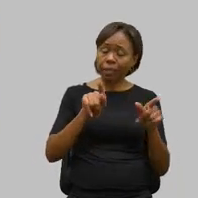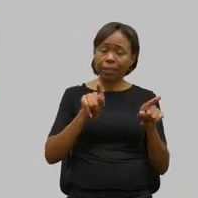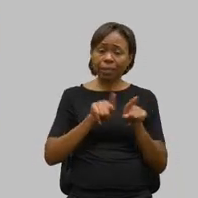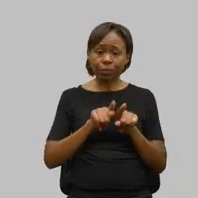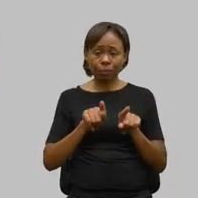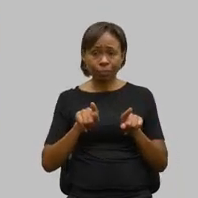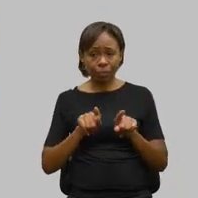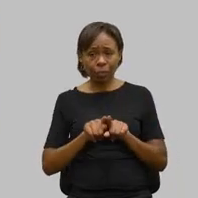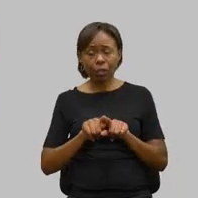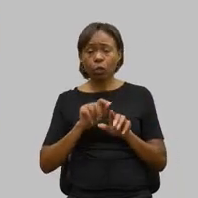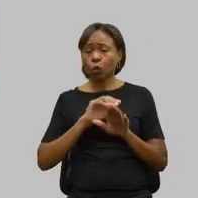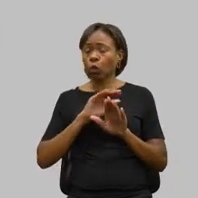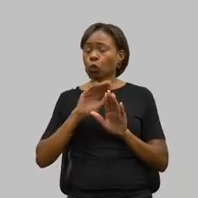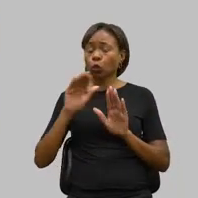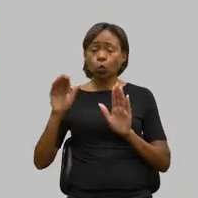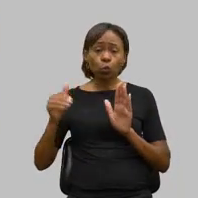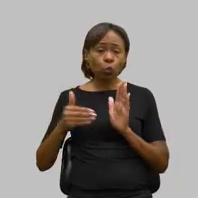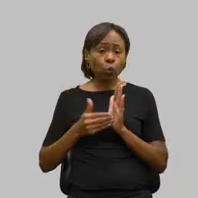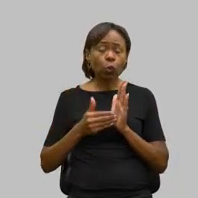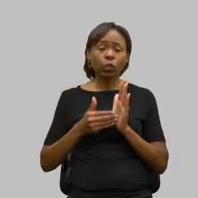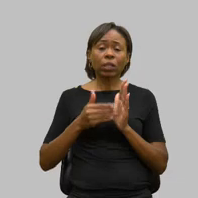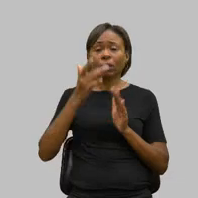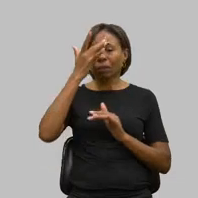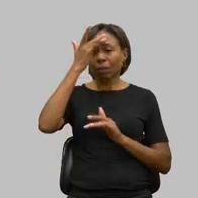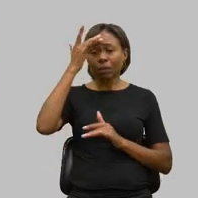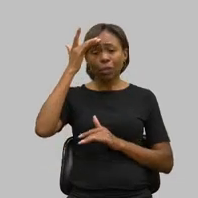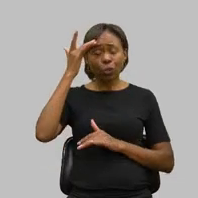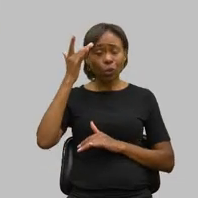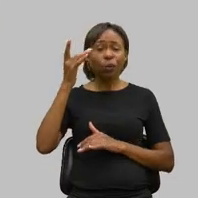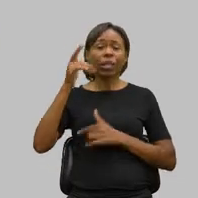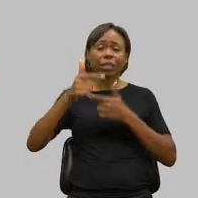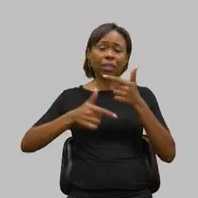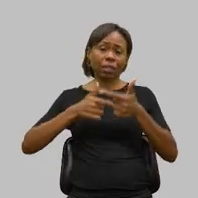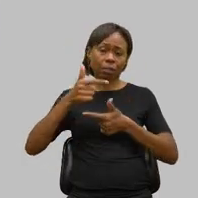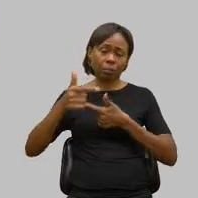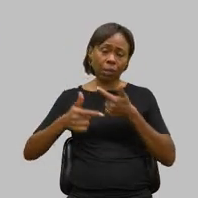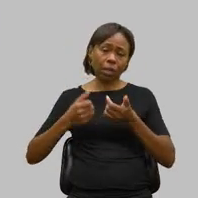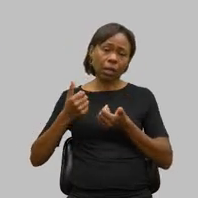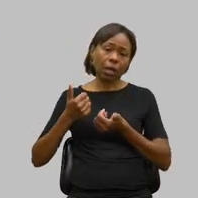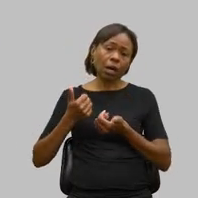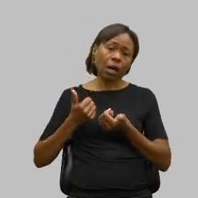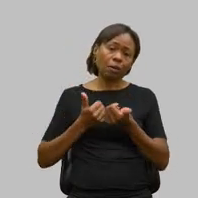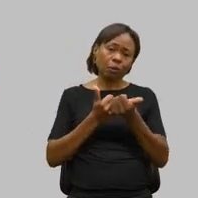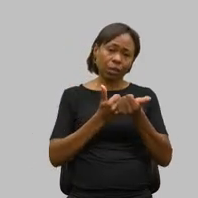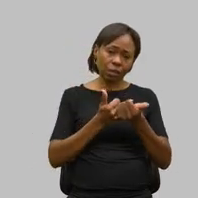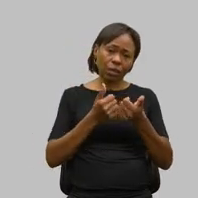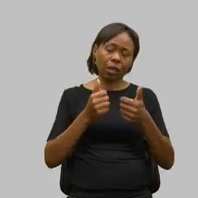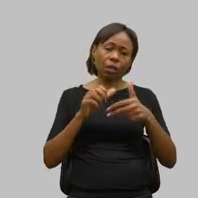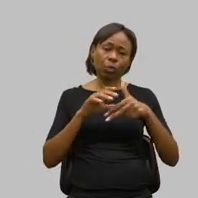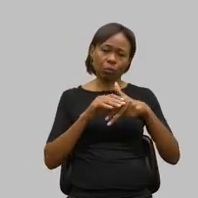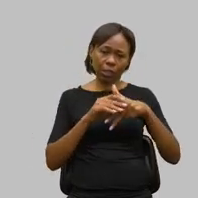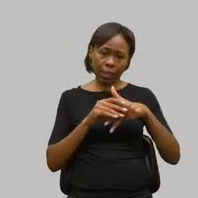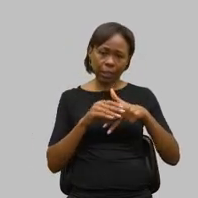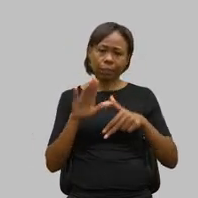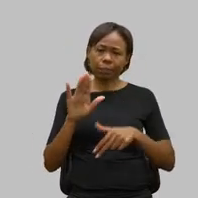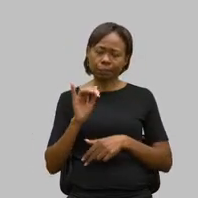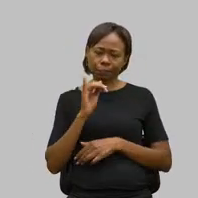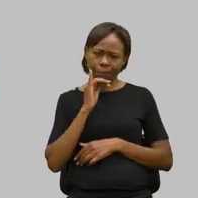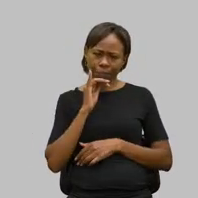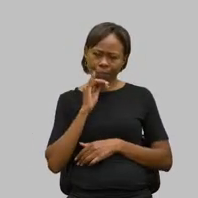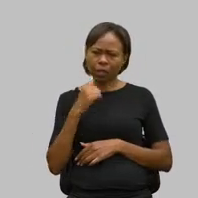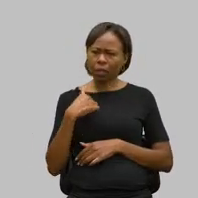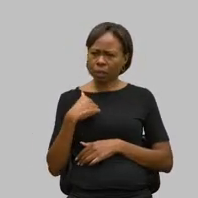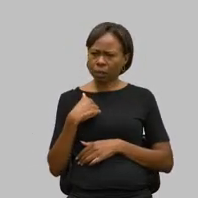todos os atores hoje que trabalham dando assistência aos pacientes. Por exemplo, uma coisa que me incomoda